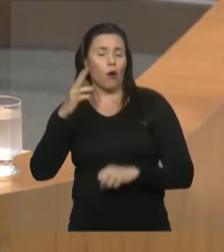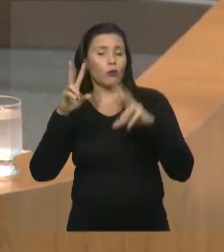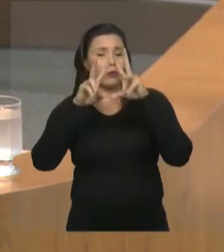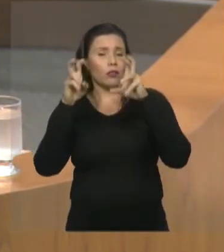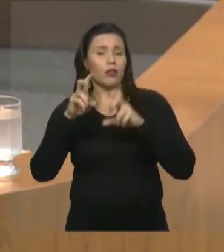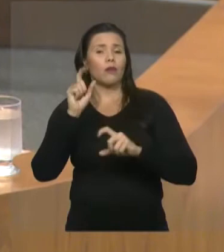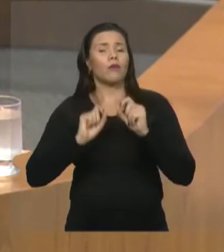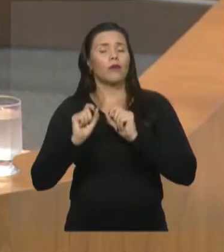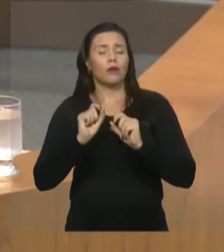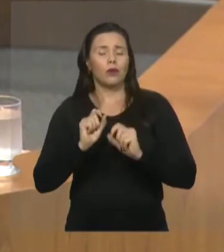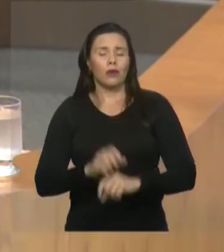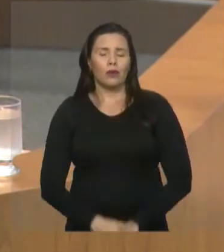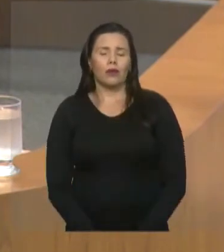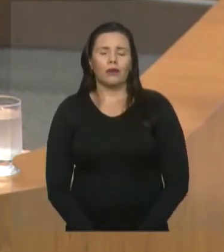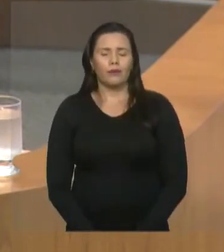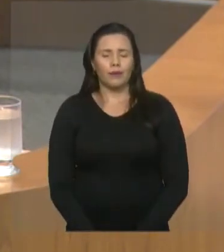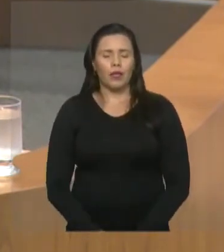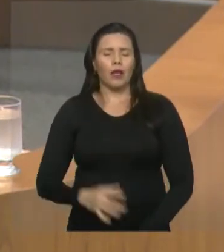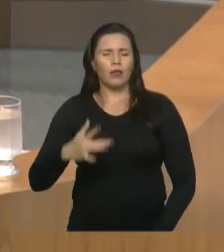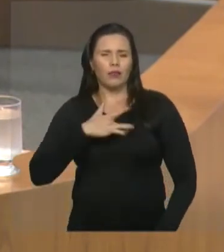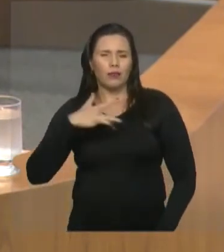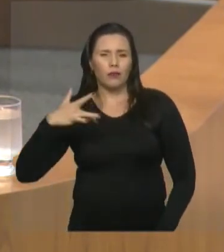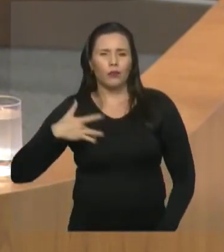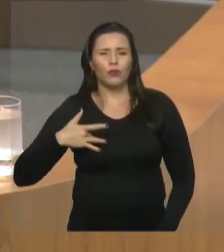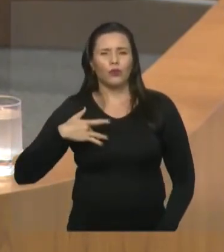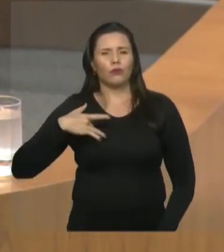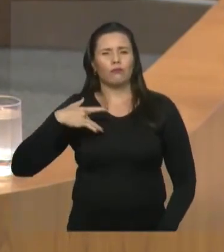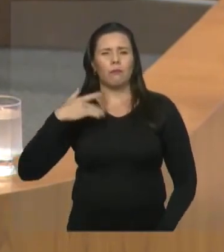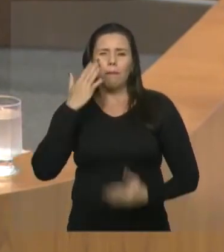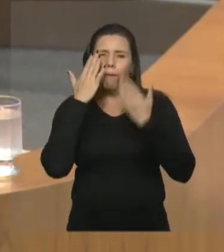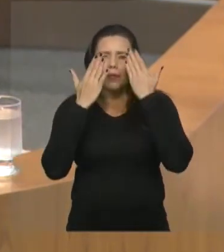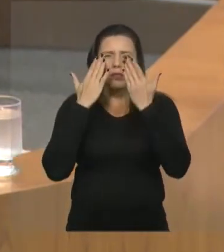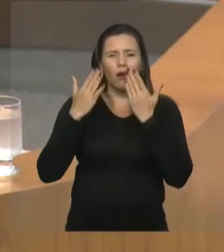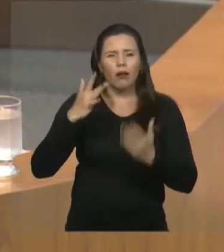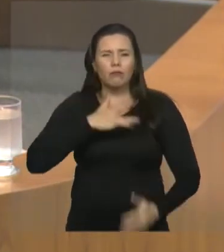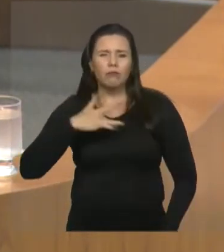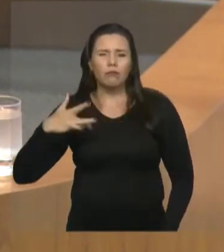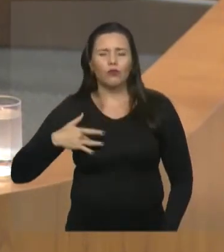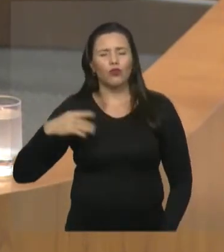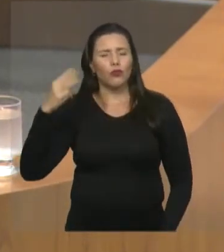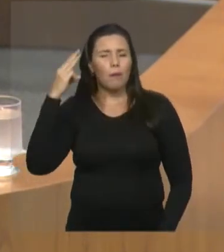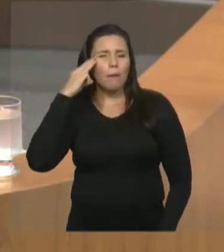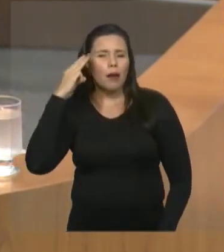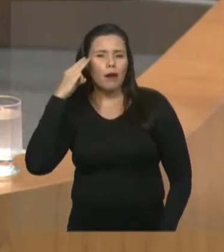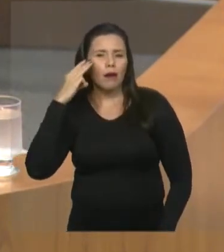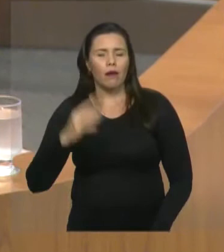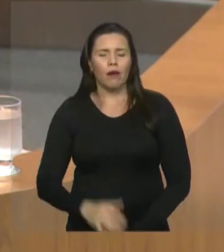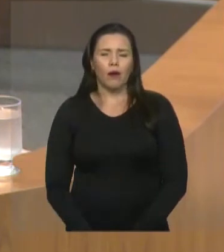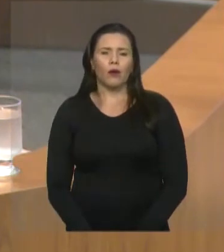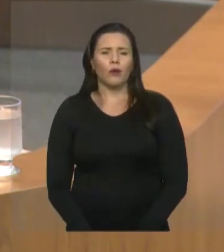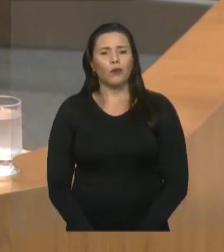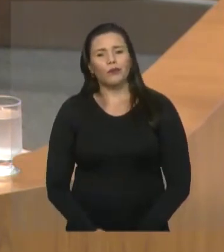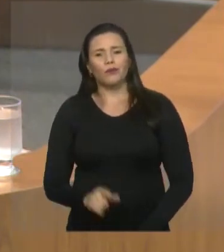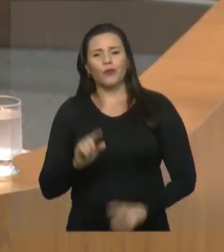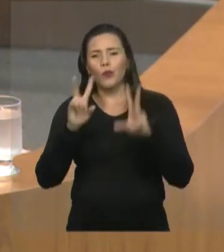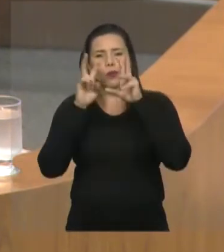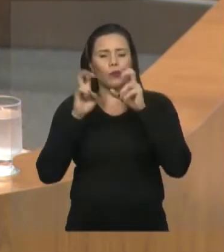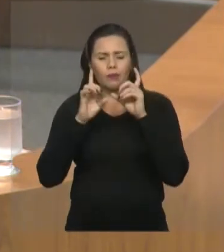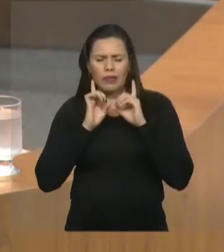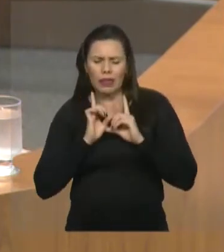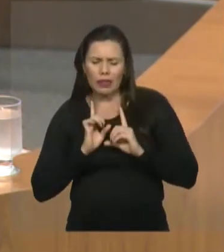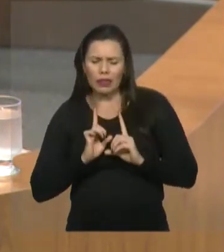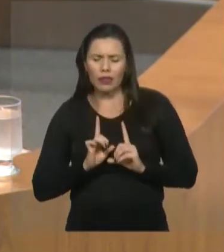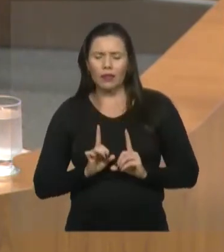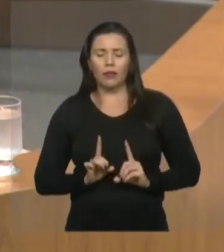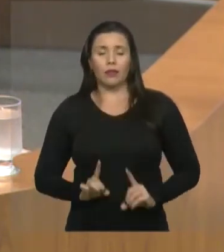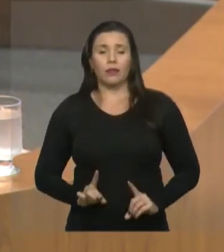combate à depressão, que infelizmente hoje é o mal do século. E o Maranhão tem, além de